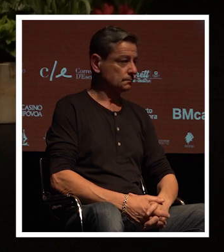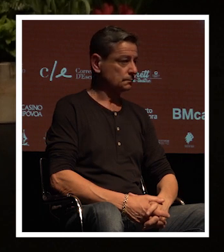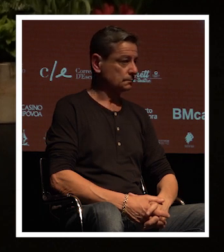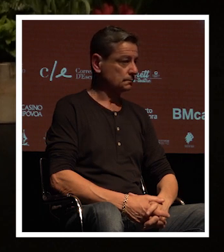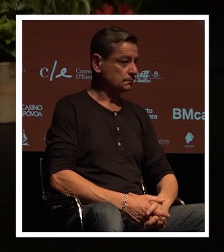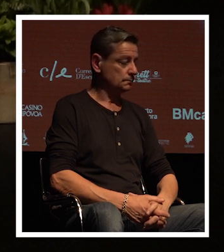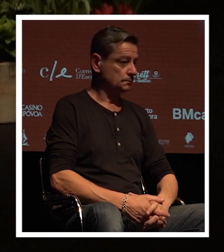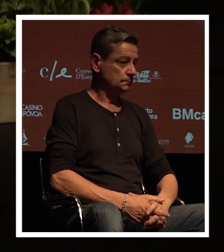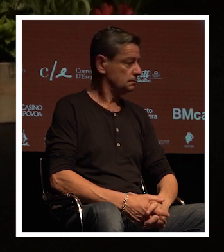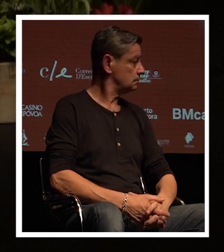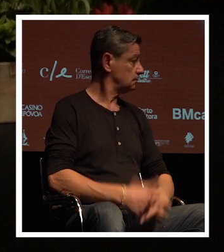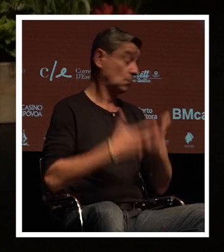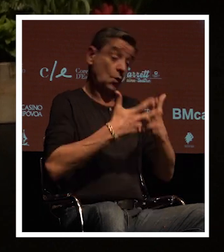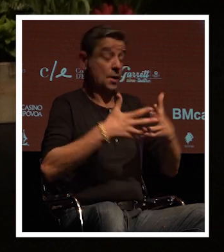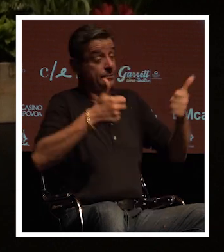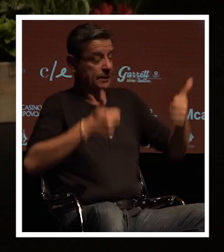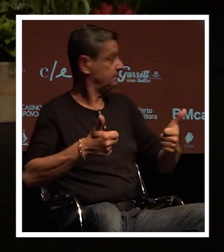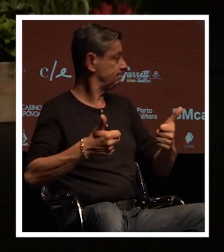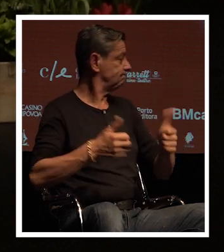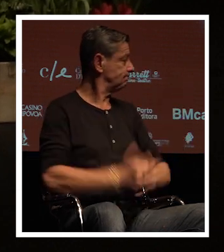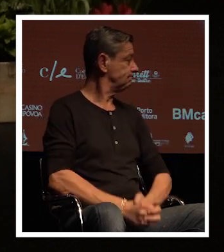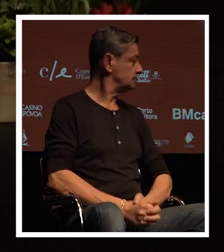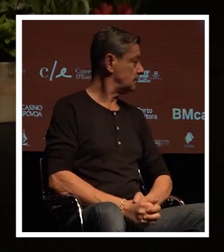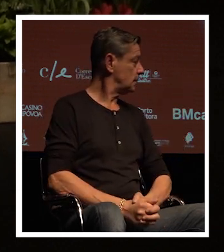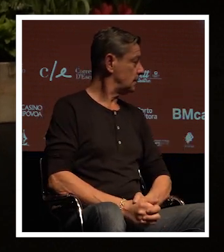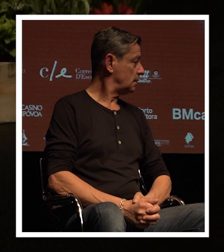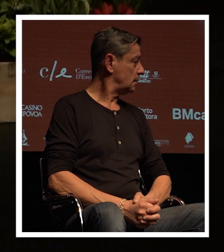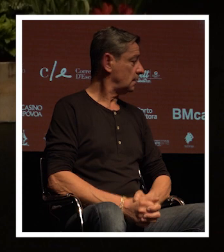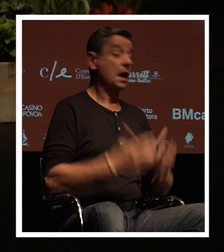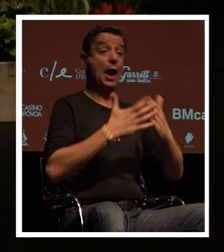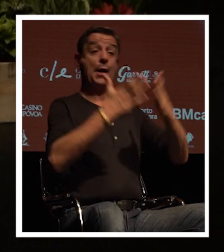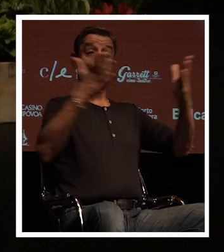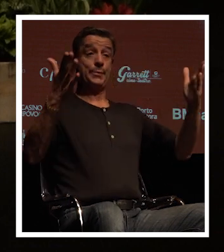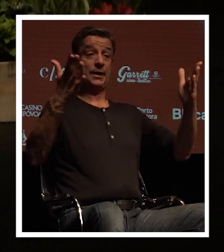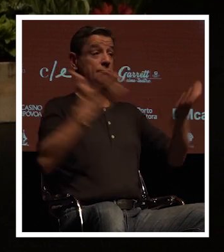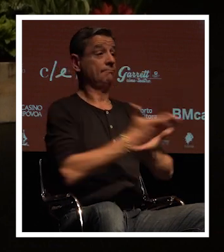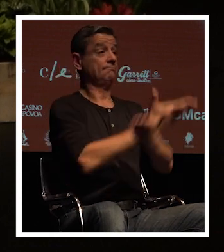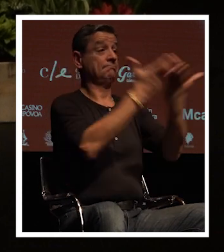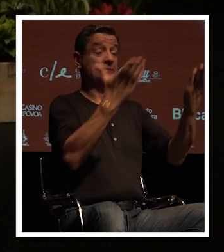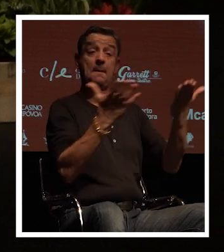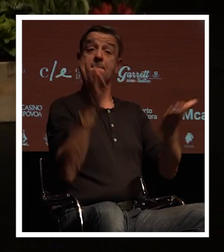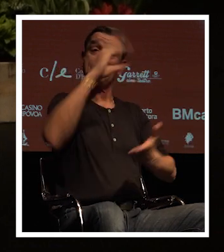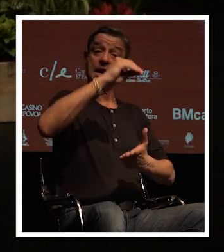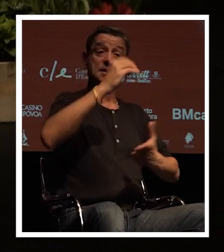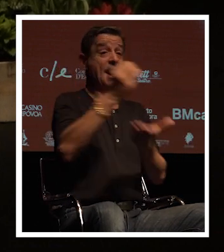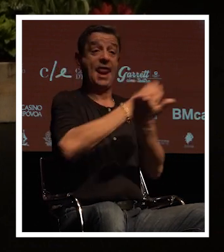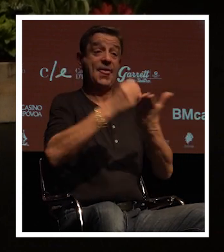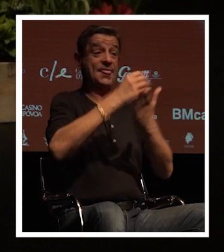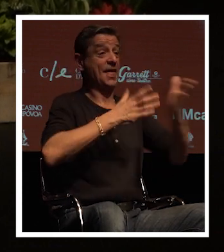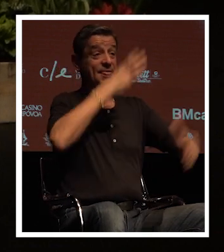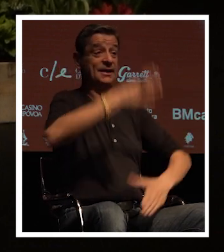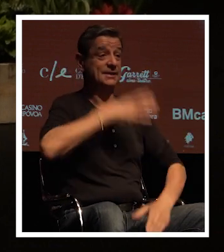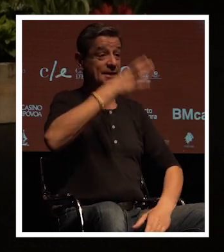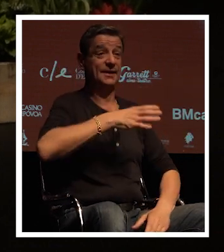Obrigada Ora bem H vou abrir não há não há mais nada a dizer é daqui deste